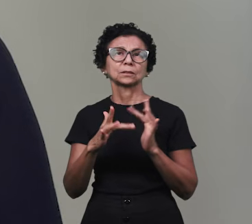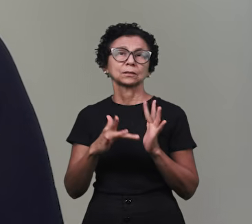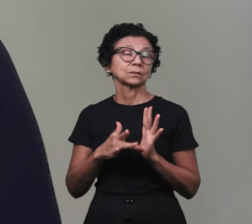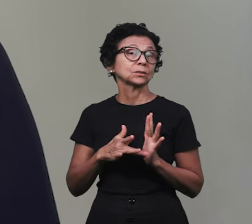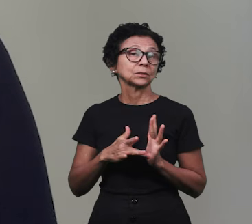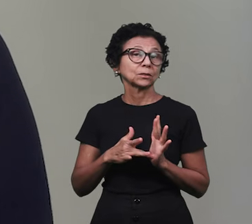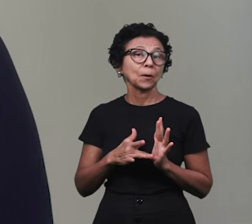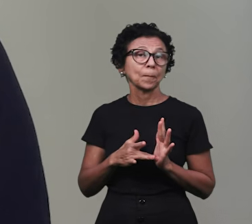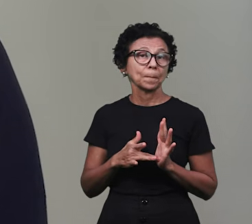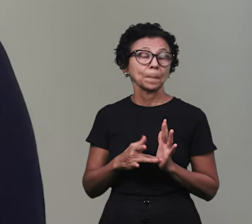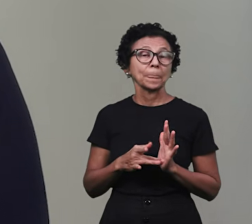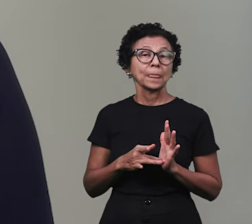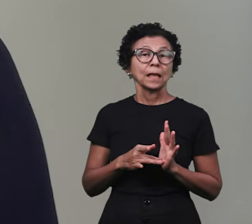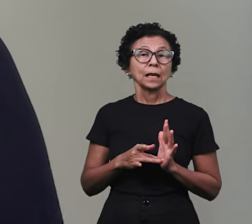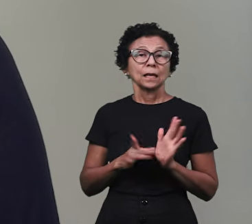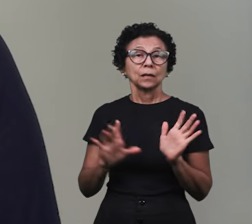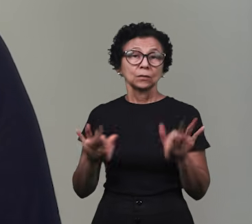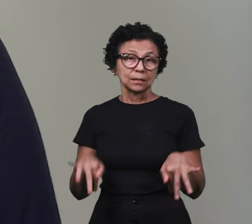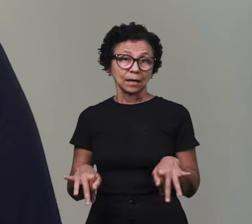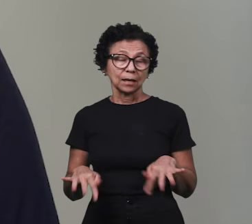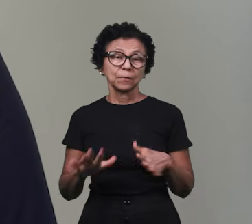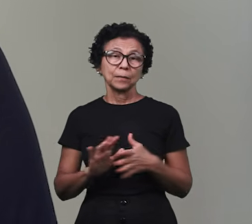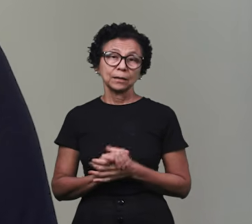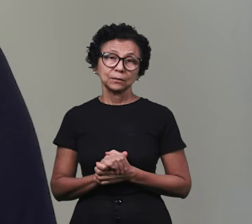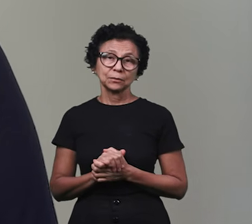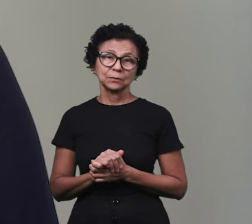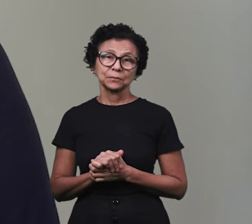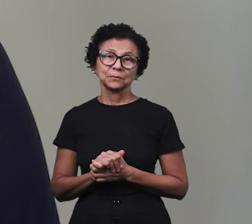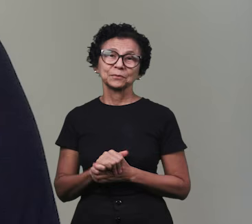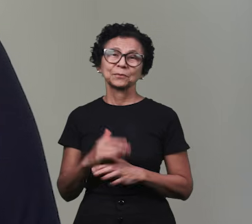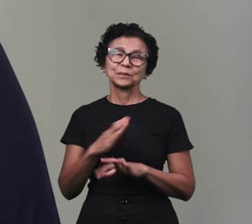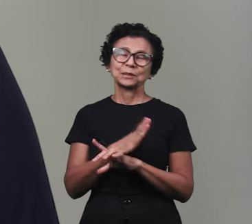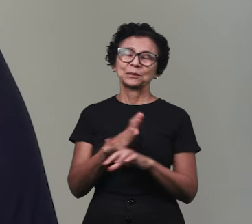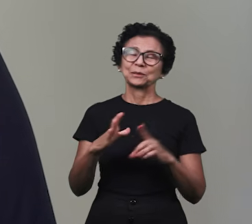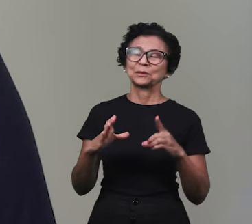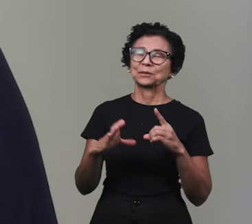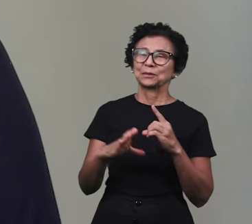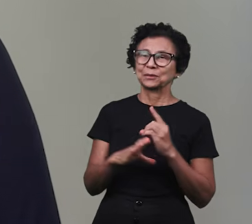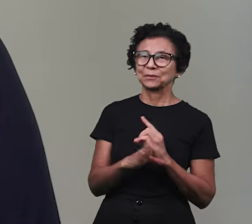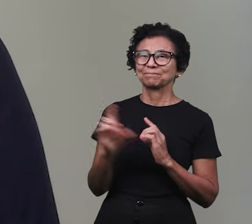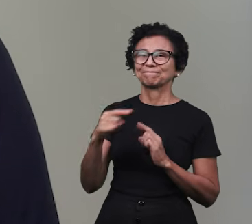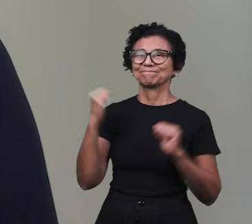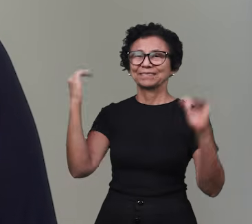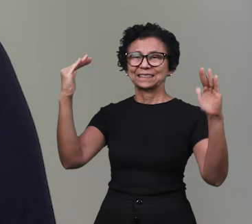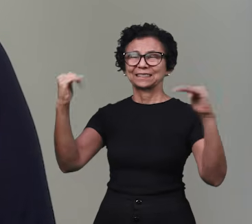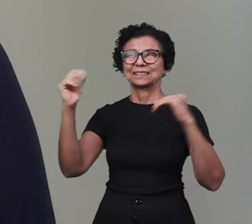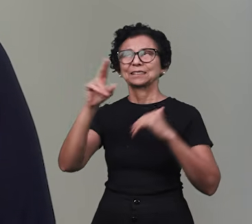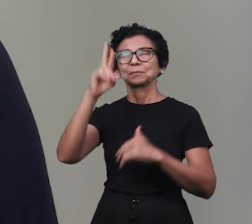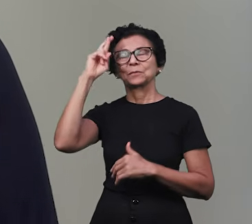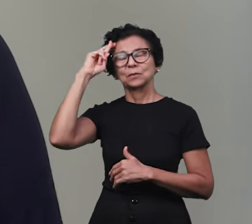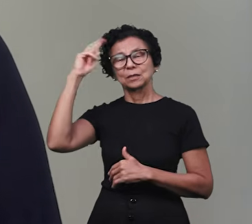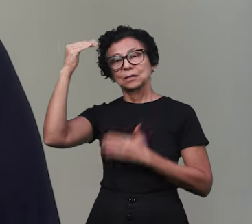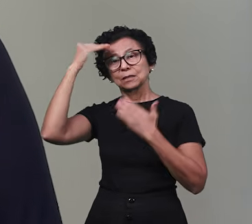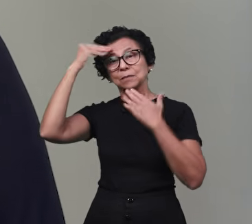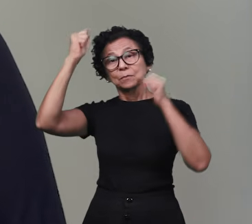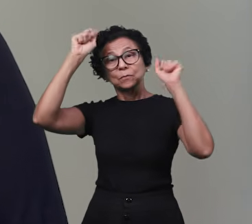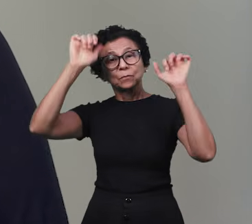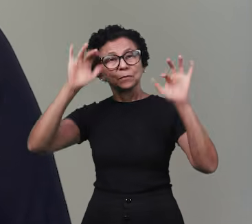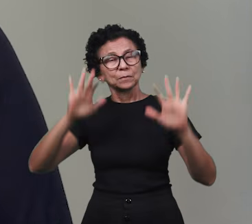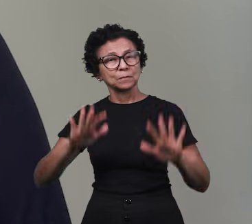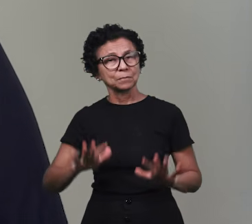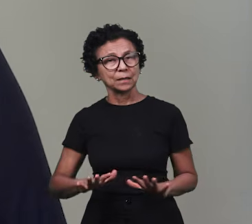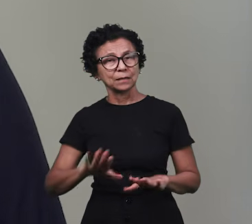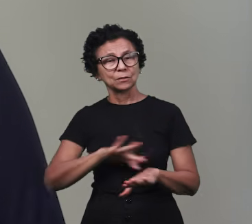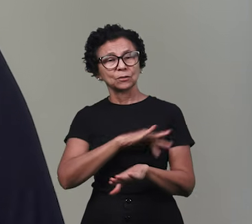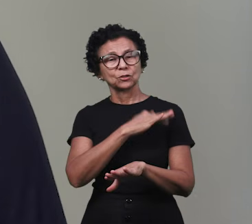do Senhor. O encerramento foi realizado no período do culto, onde os irmãos puderam glorificar e engrandecer ao nosso Deus pelas bênçãos